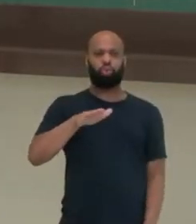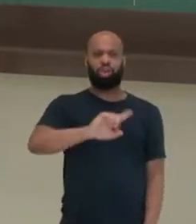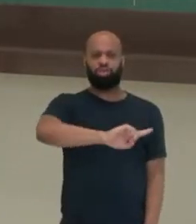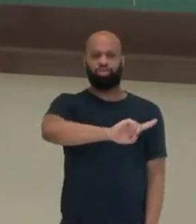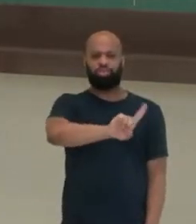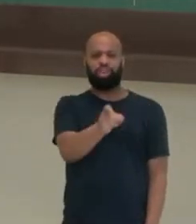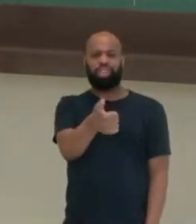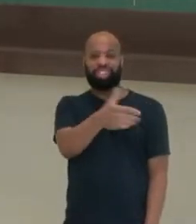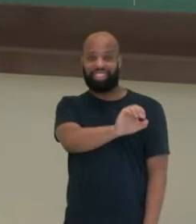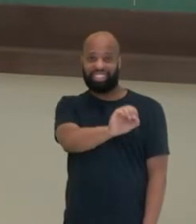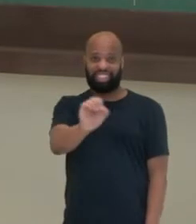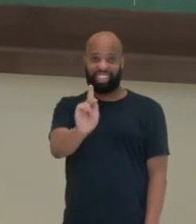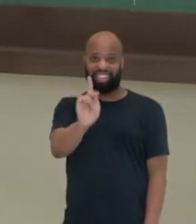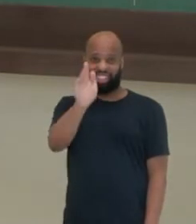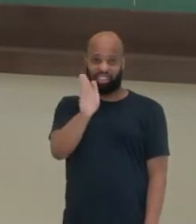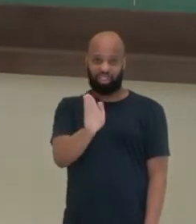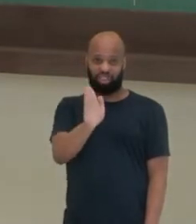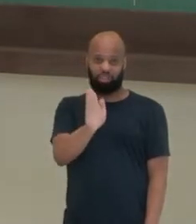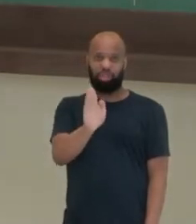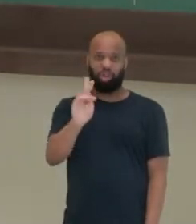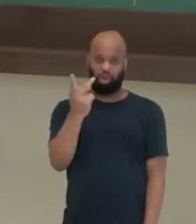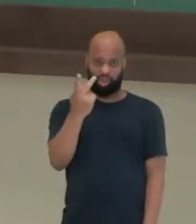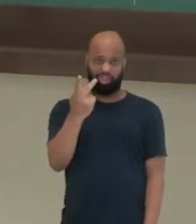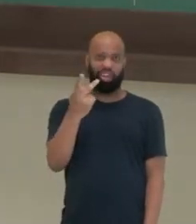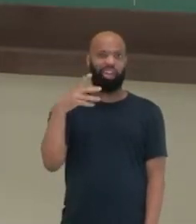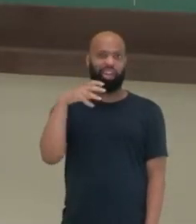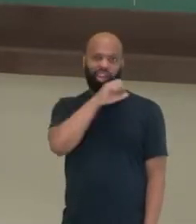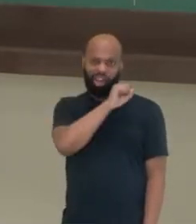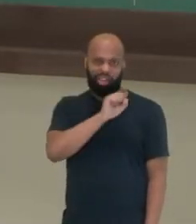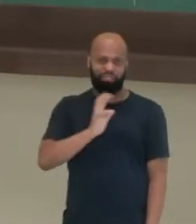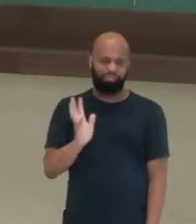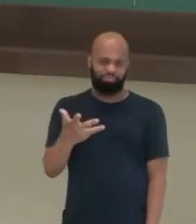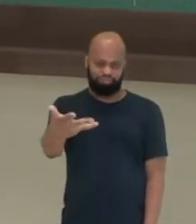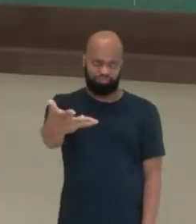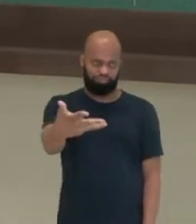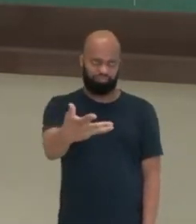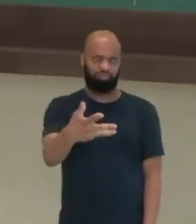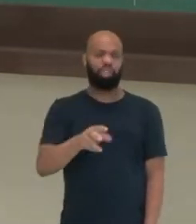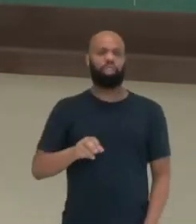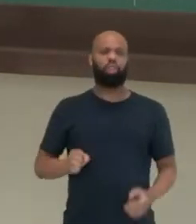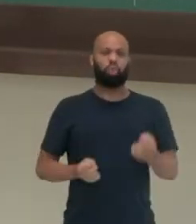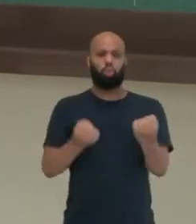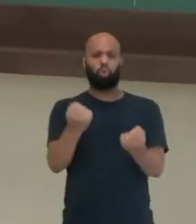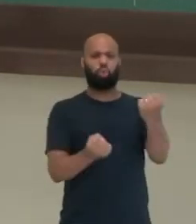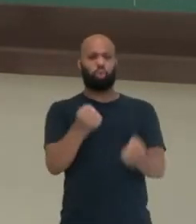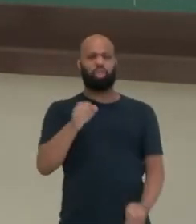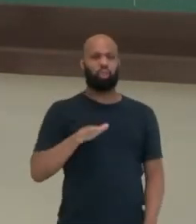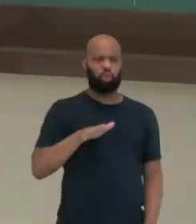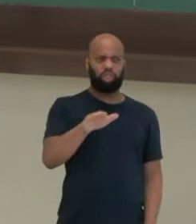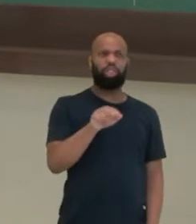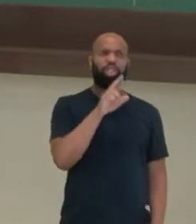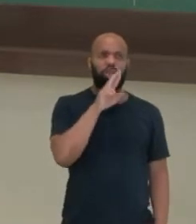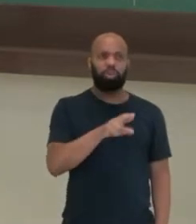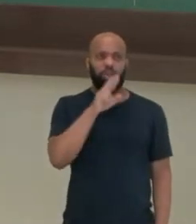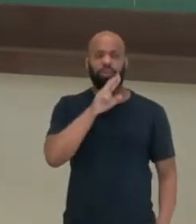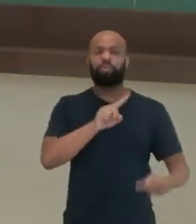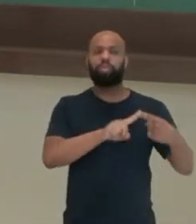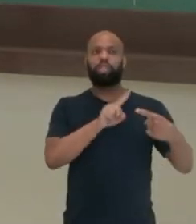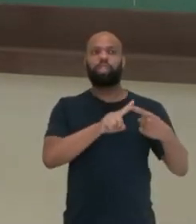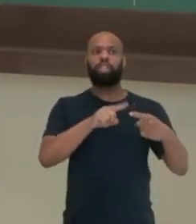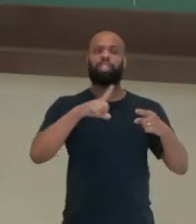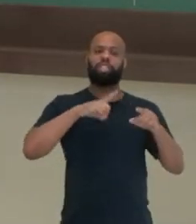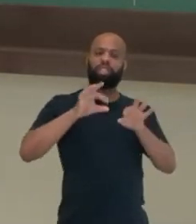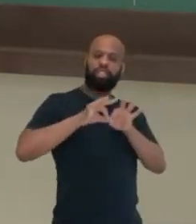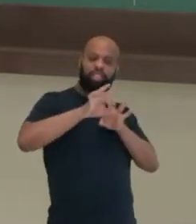por hora. 100, ok? Tá rápido, né? Nós vamos imaginar que possam estar andando a 100. Responda. Que distância